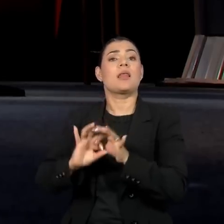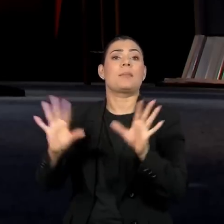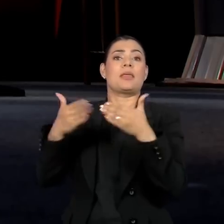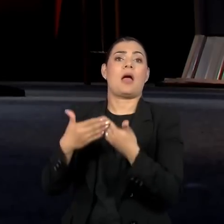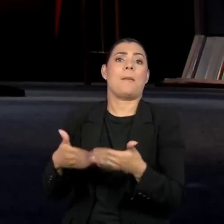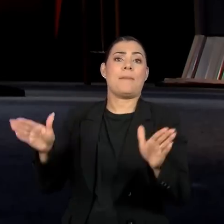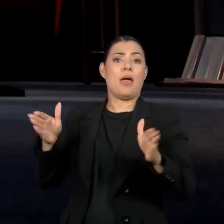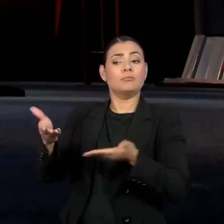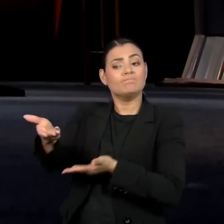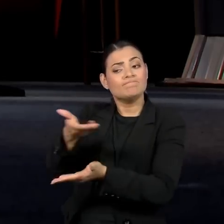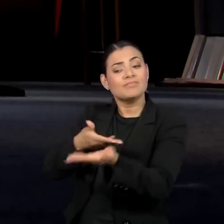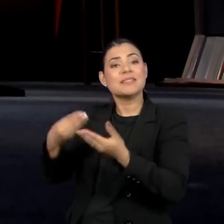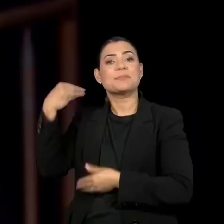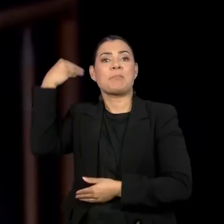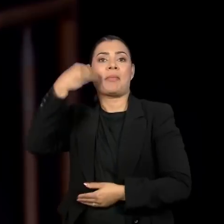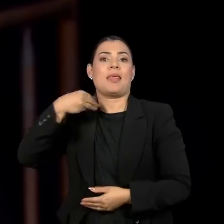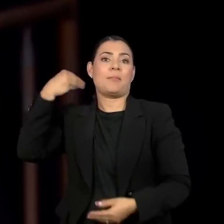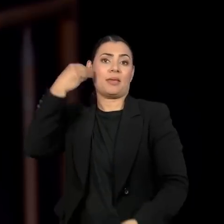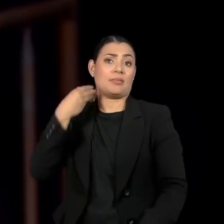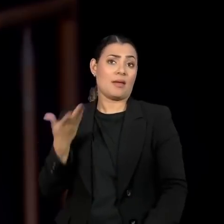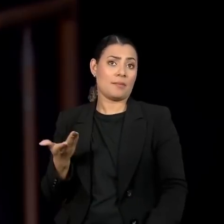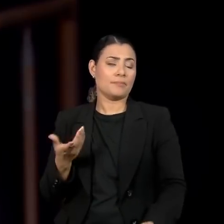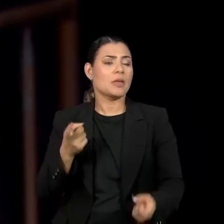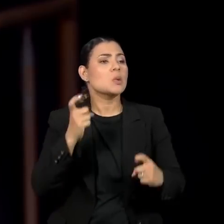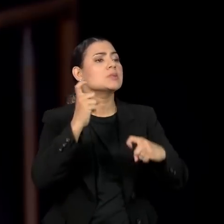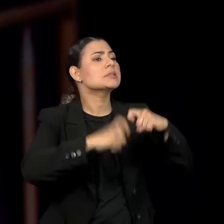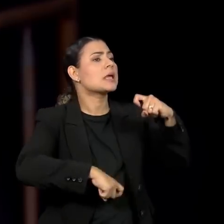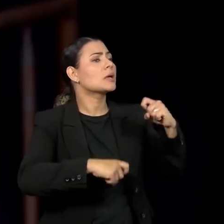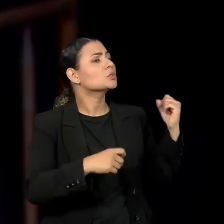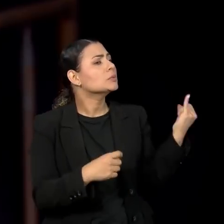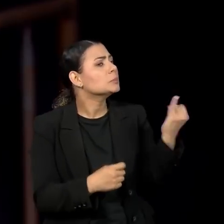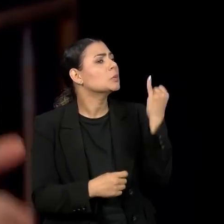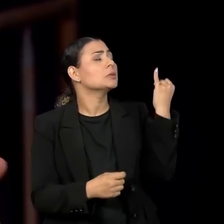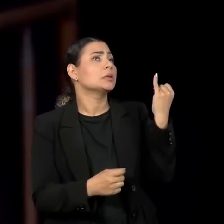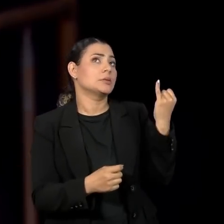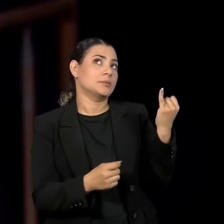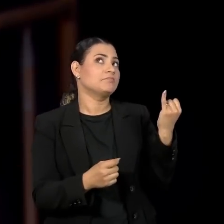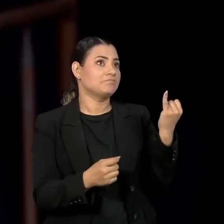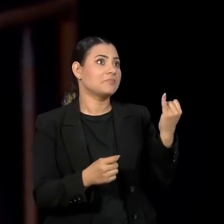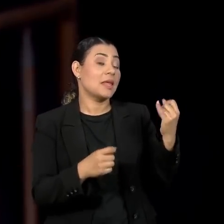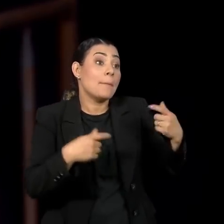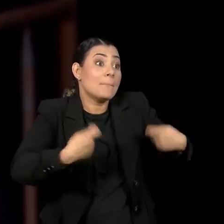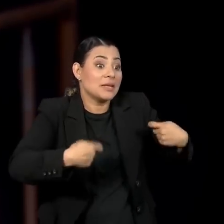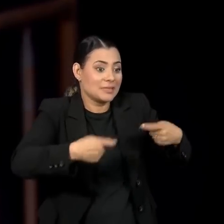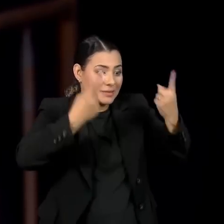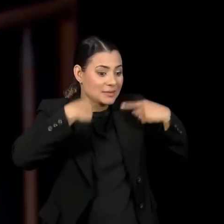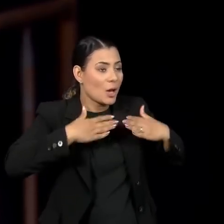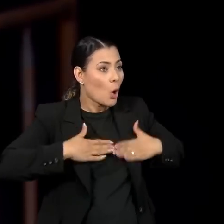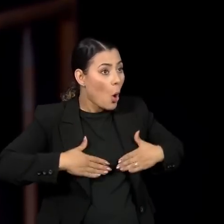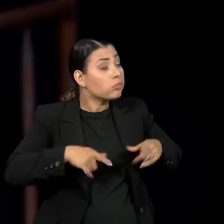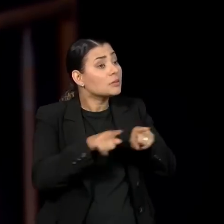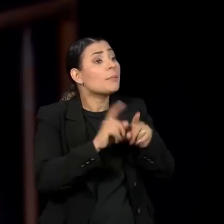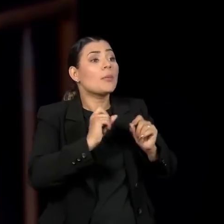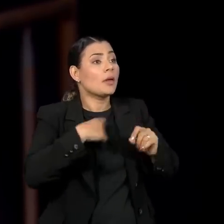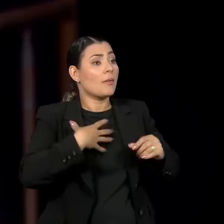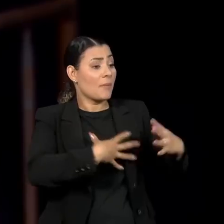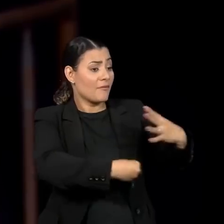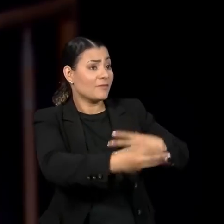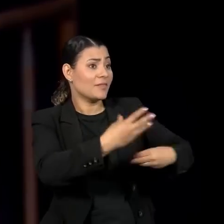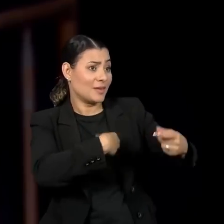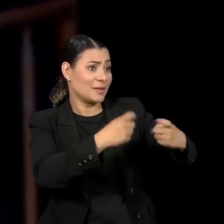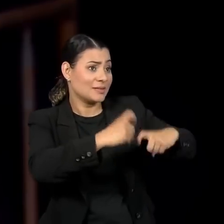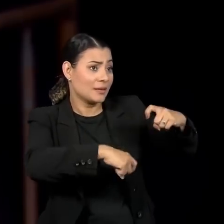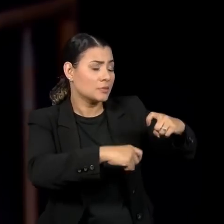e poder experimentar, sabe? Se o sexo é tão importante, inclusive necessário para gerar a vida, por que a